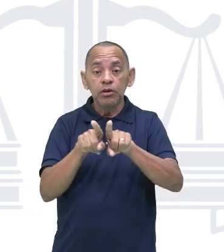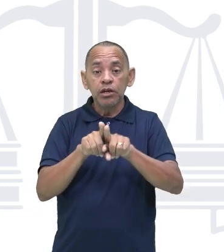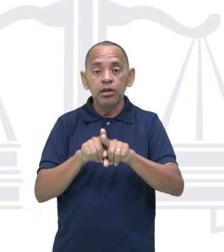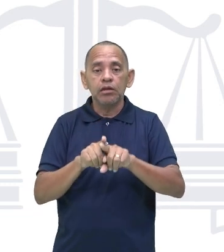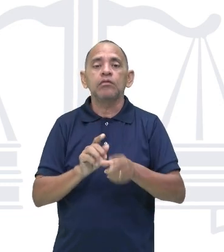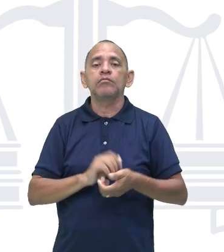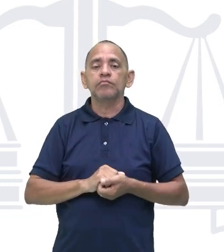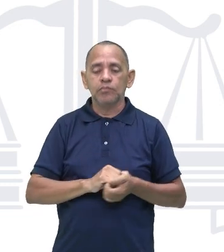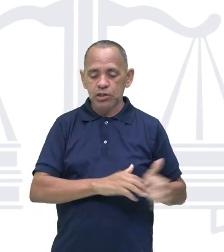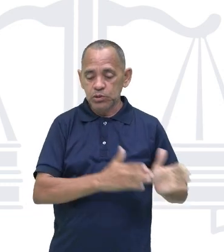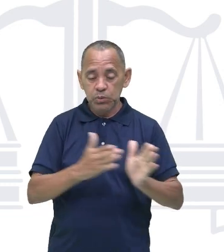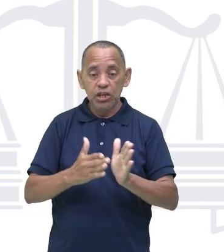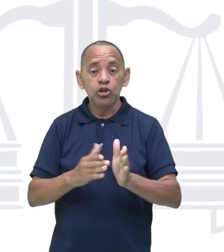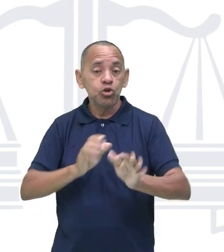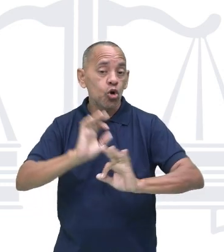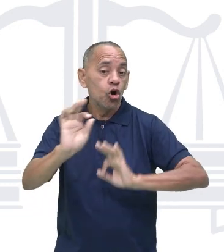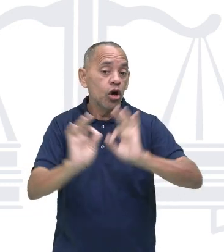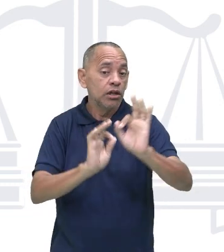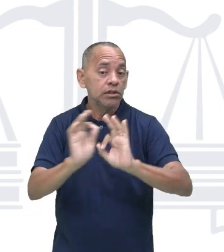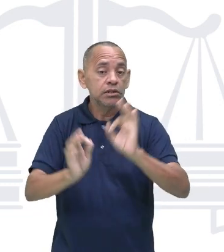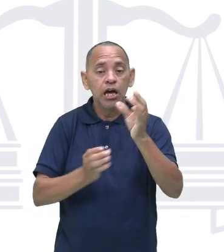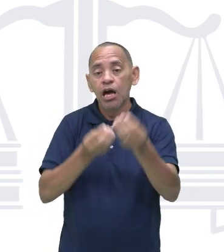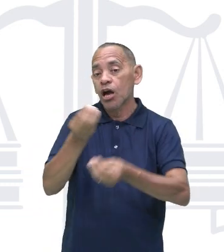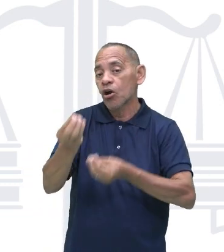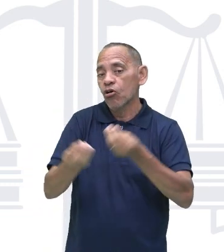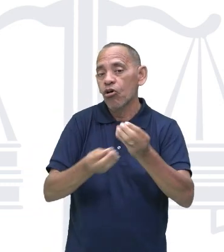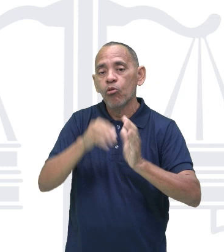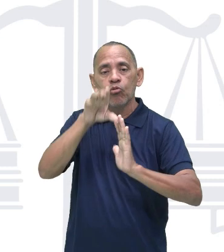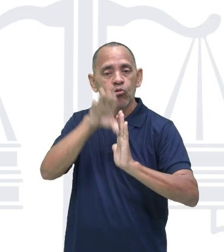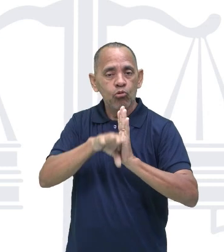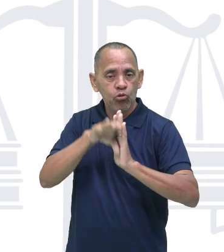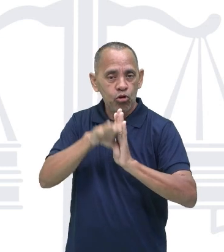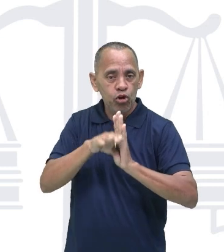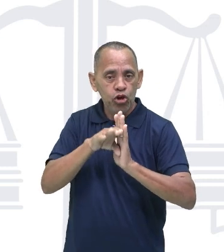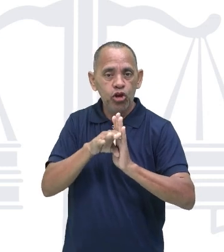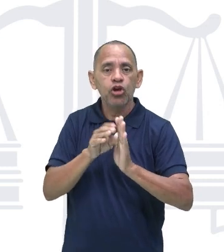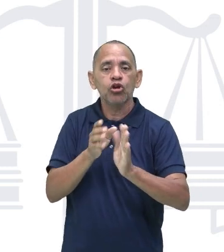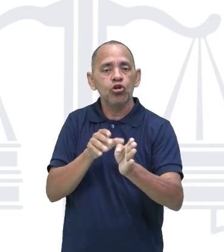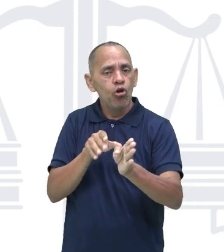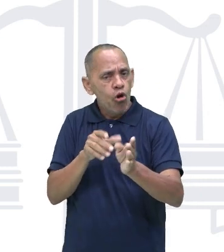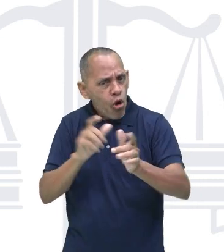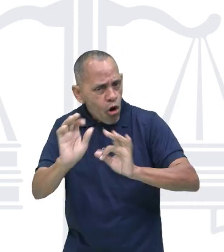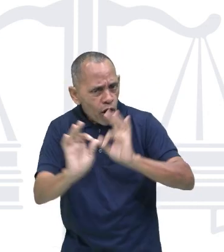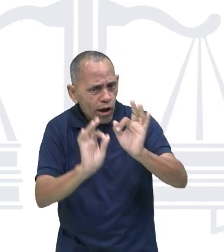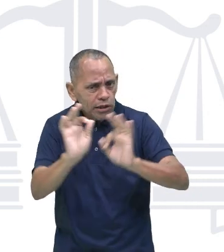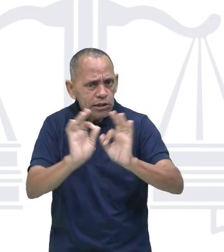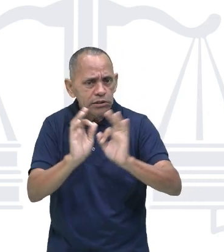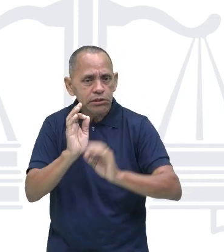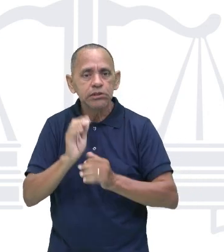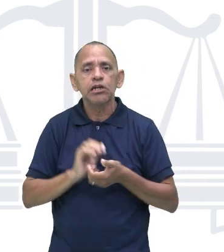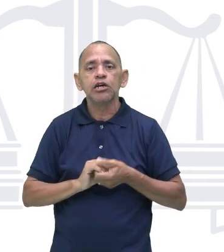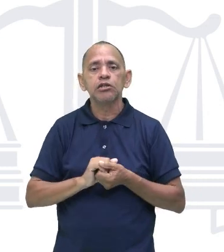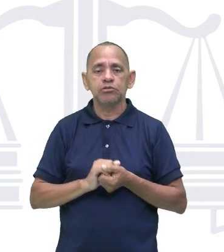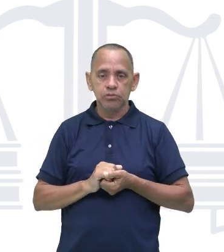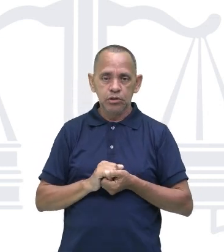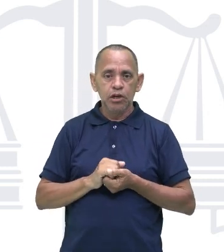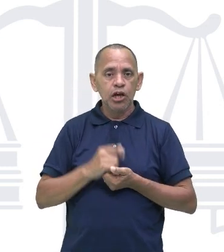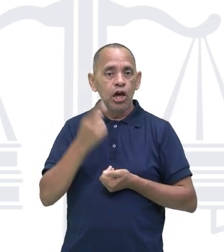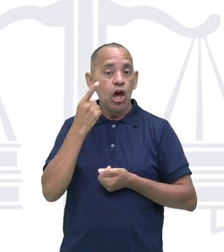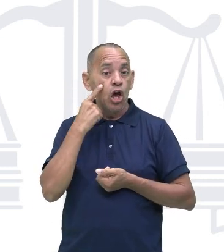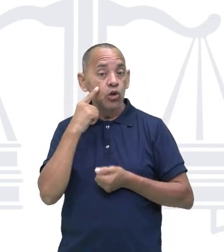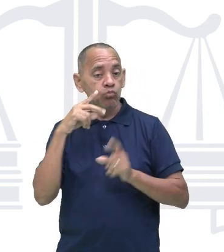partir do currículo repriorizado, como eu falei, alinhando-se sempre às expectativas de aprendizagem que deverão